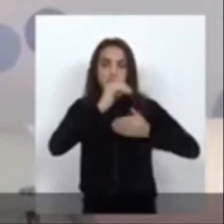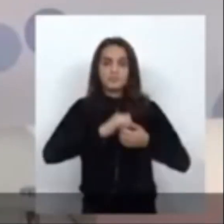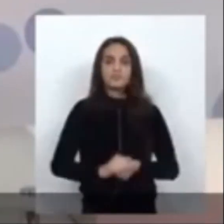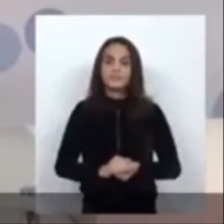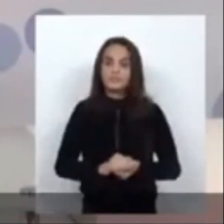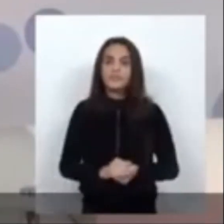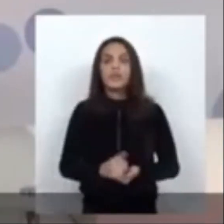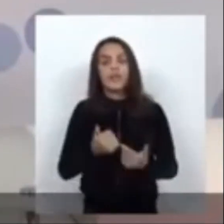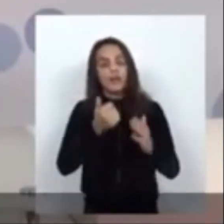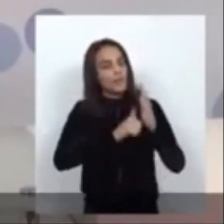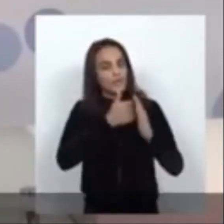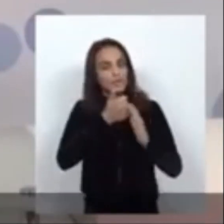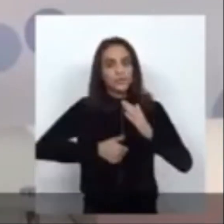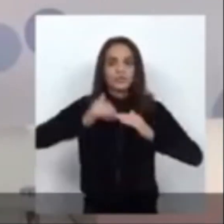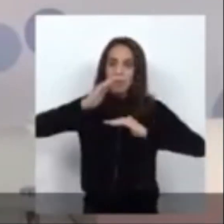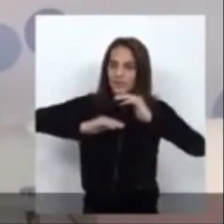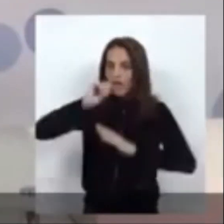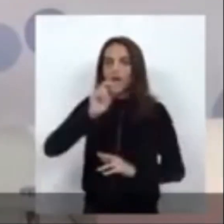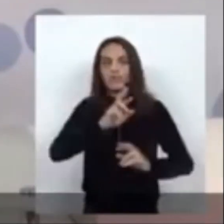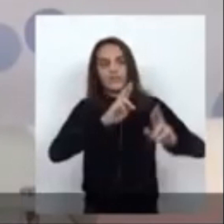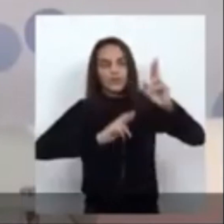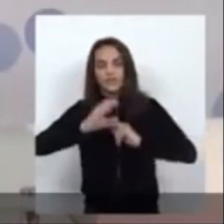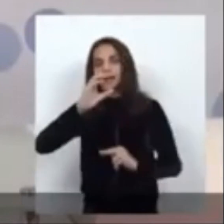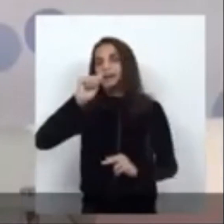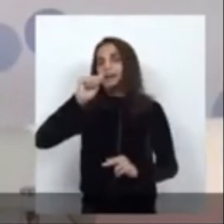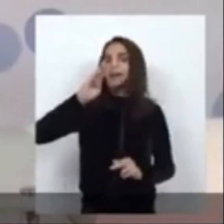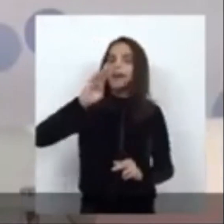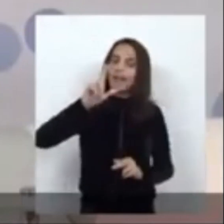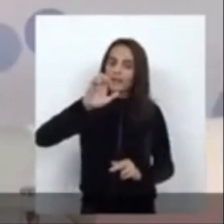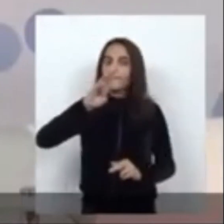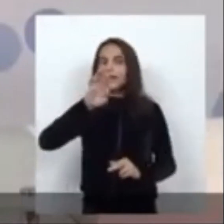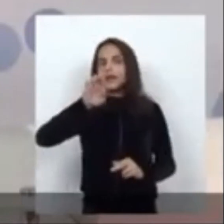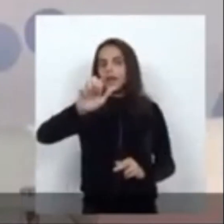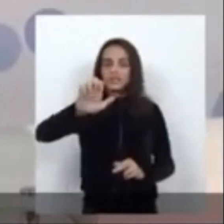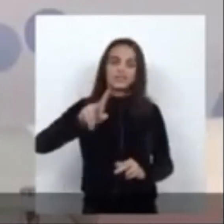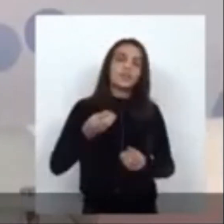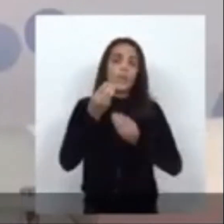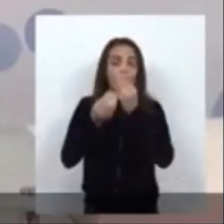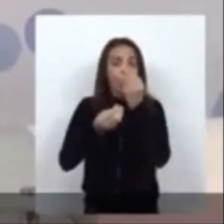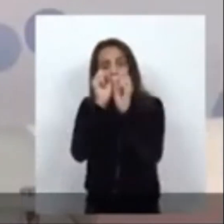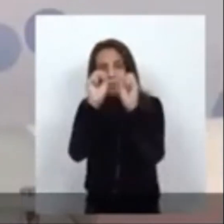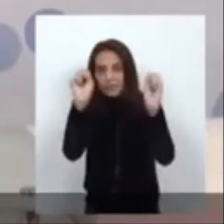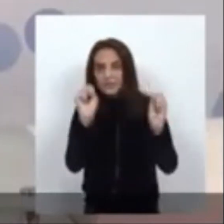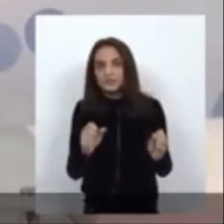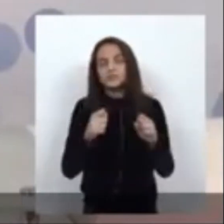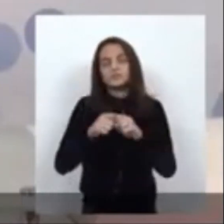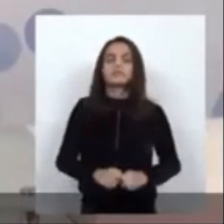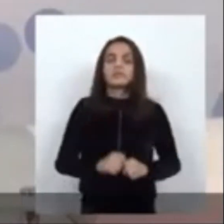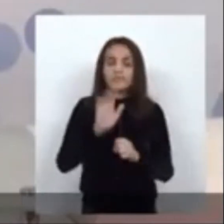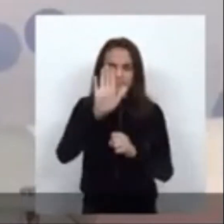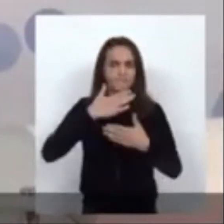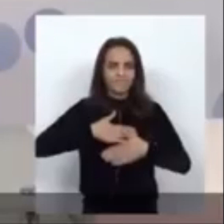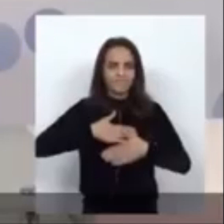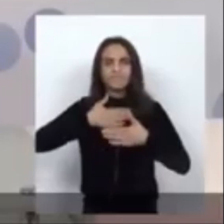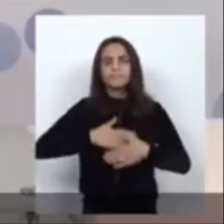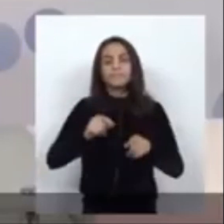de competências, de resultados, da calibragem, da devolutiva, de como isso é feito no sistema. Então, fiquem tranquilos.